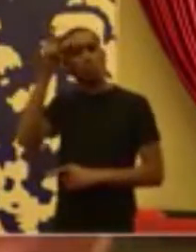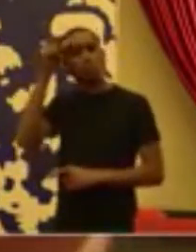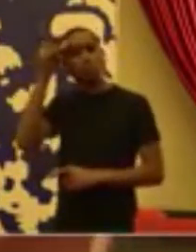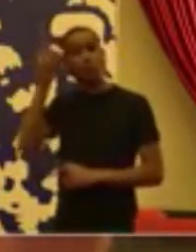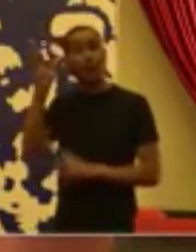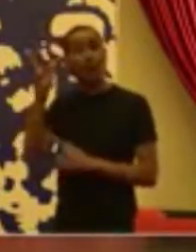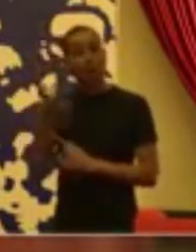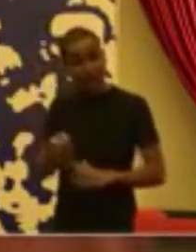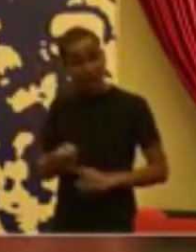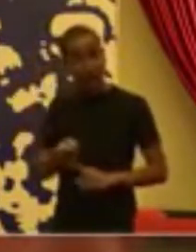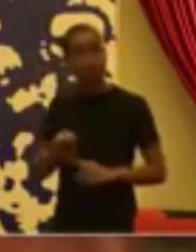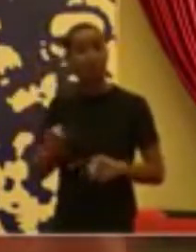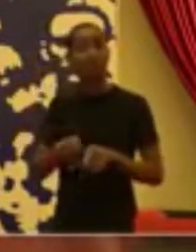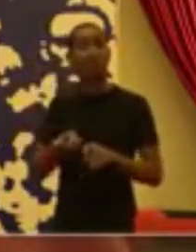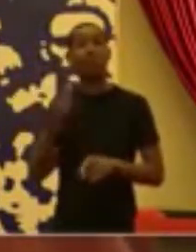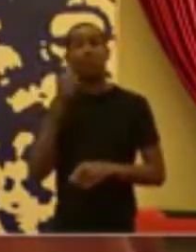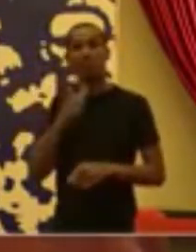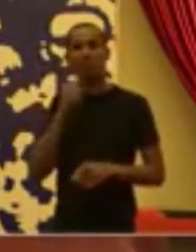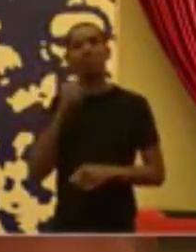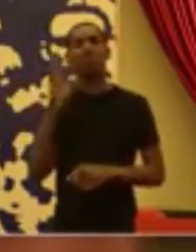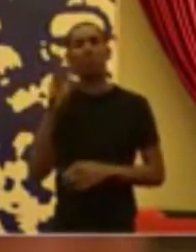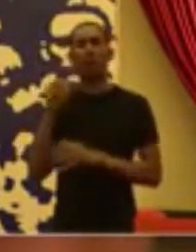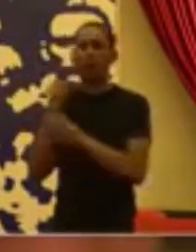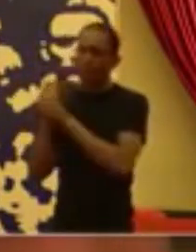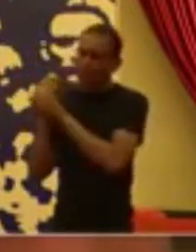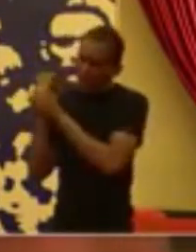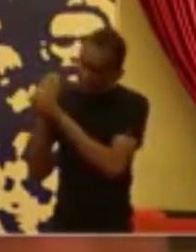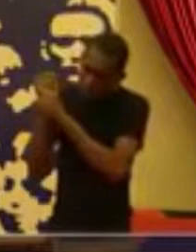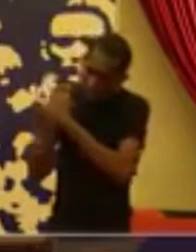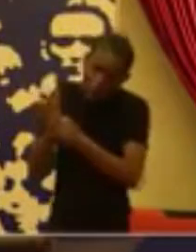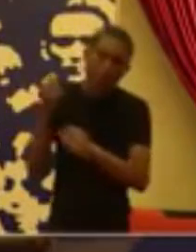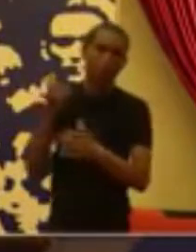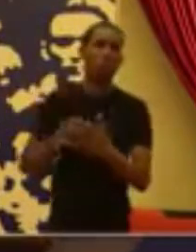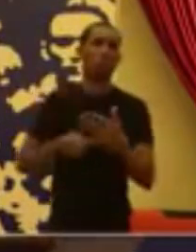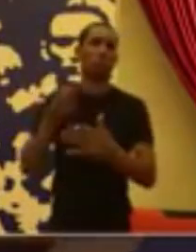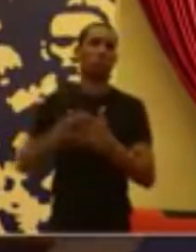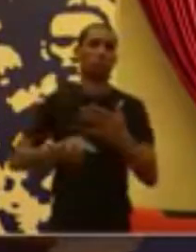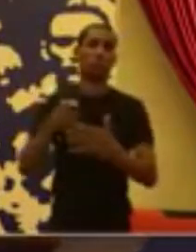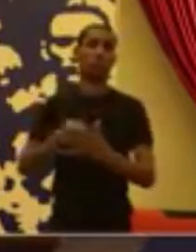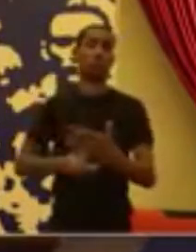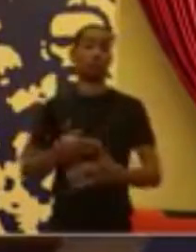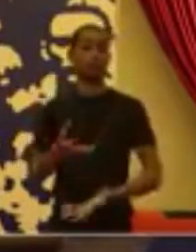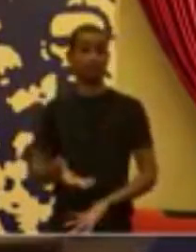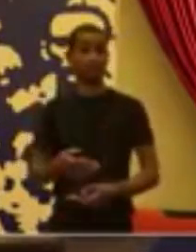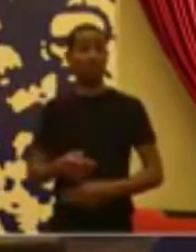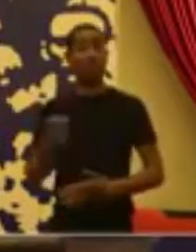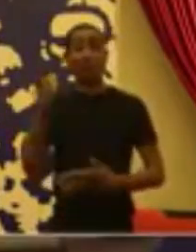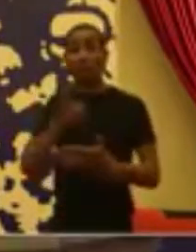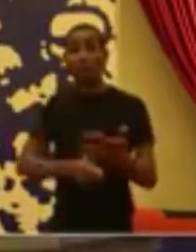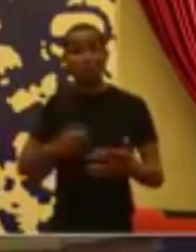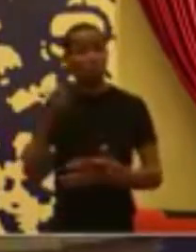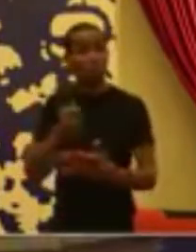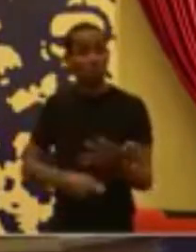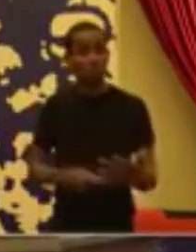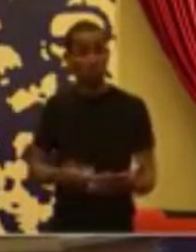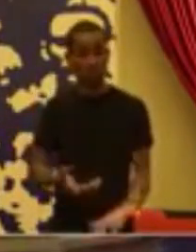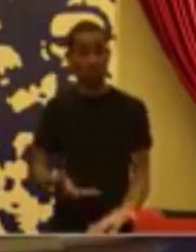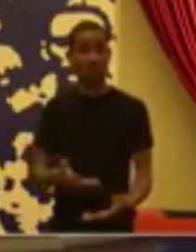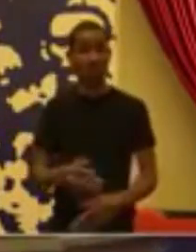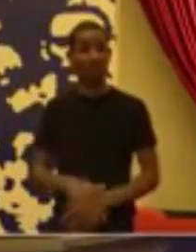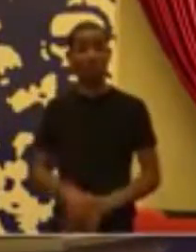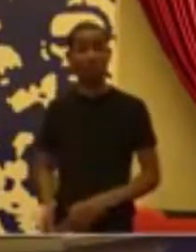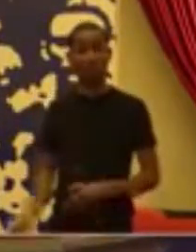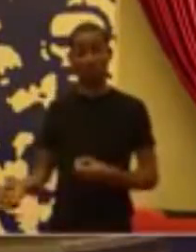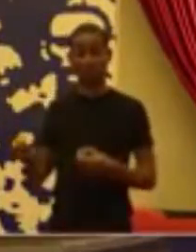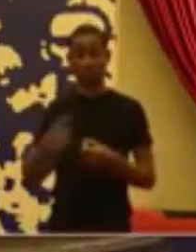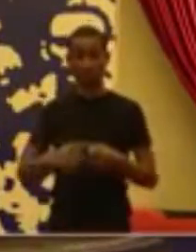das mulheres, que essa é milenar, não é centenária. Uma luta para retomar